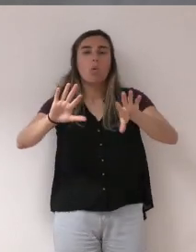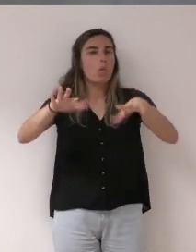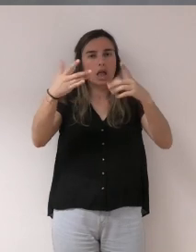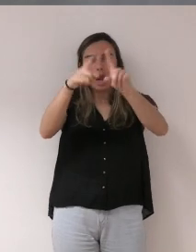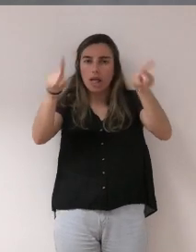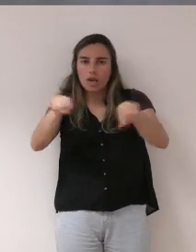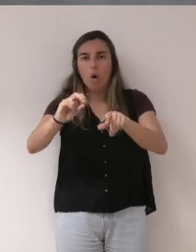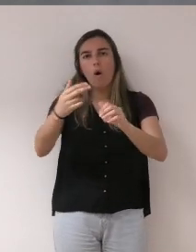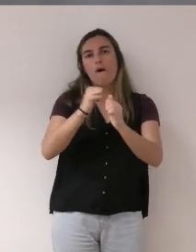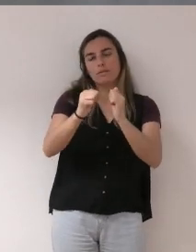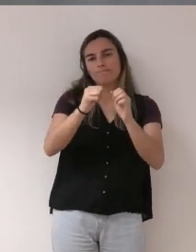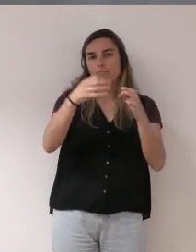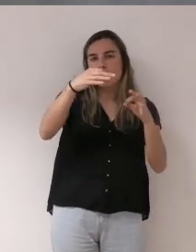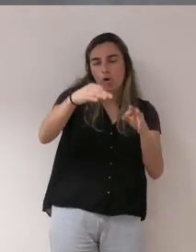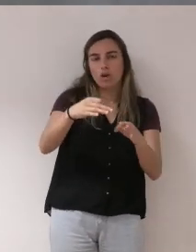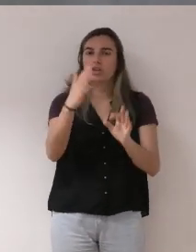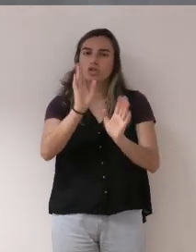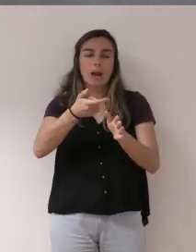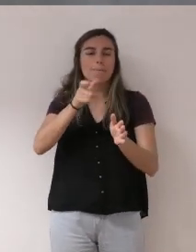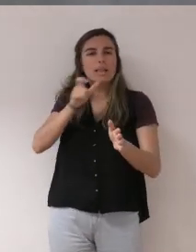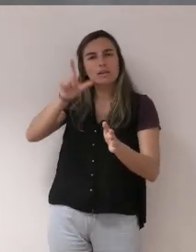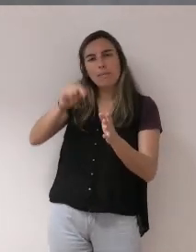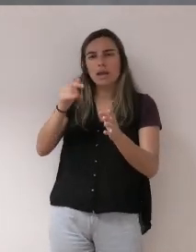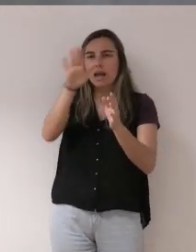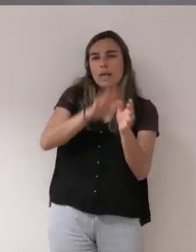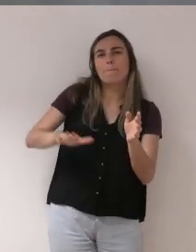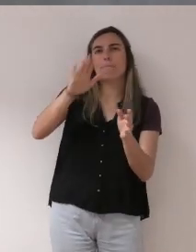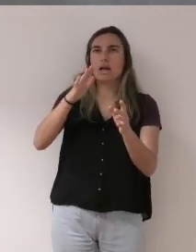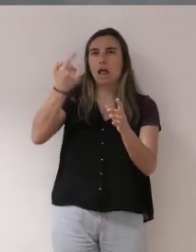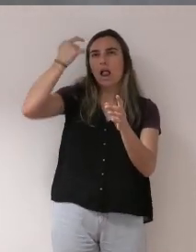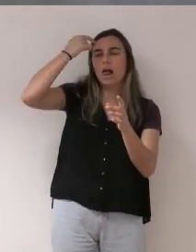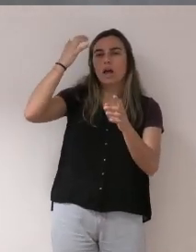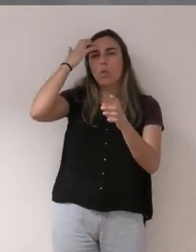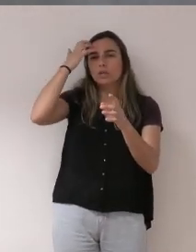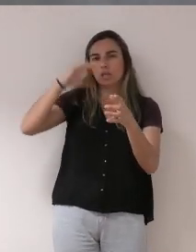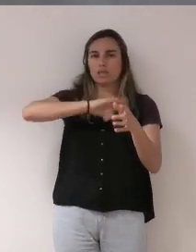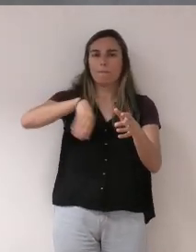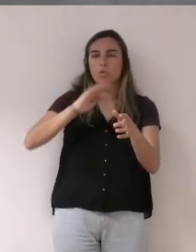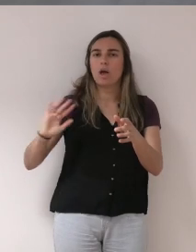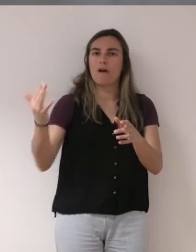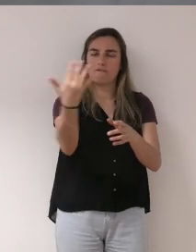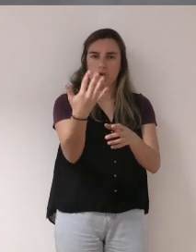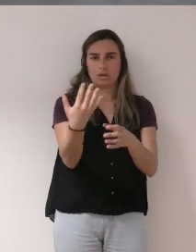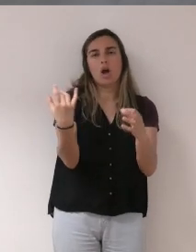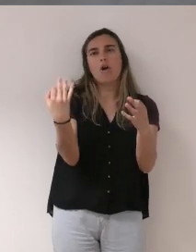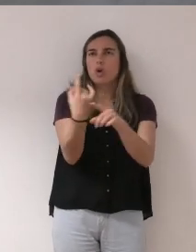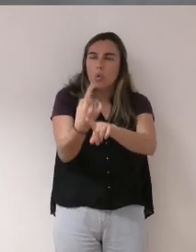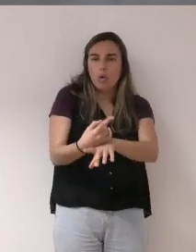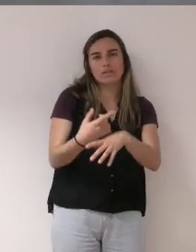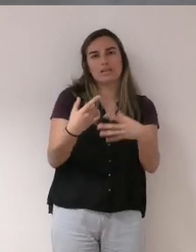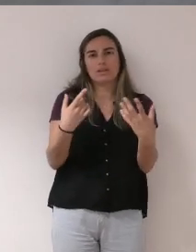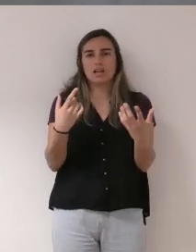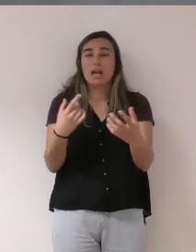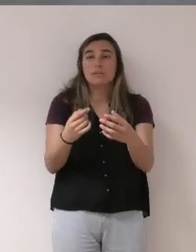e qualquer folha já estão cobertos pelas palavras e imagens que constroem a nossa consciência do mundo. Lugar mitológico de bloqueio